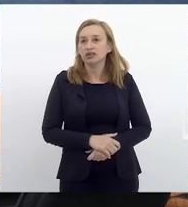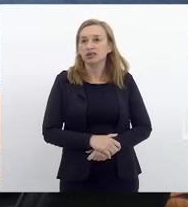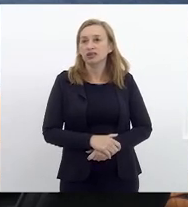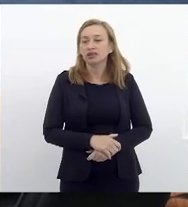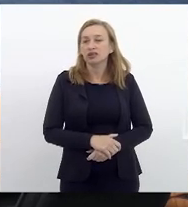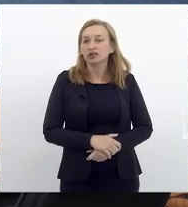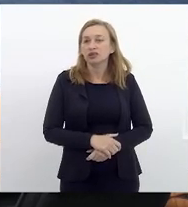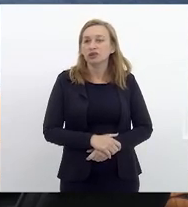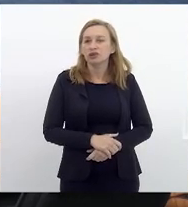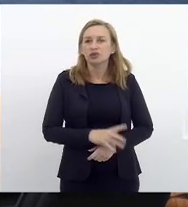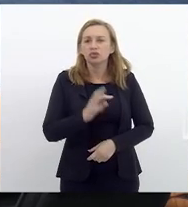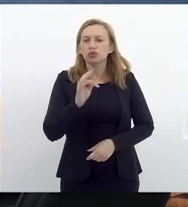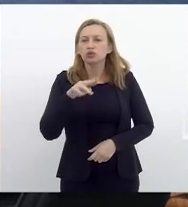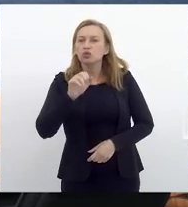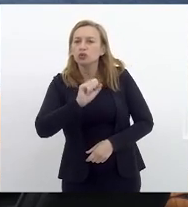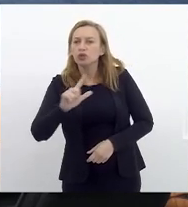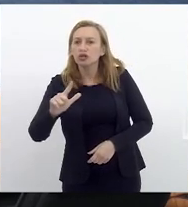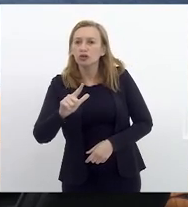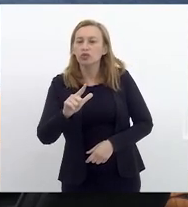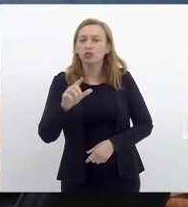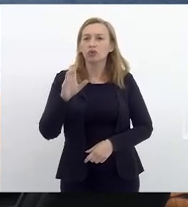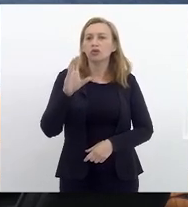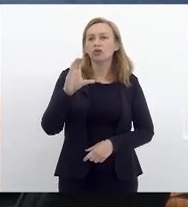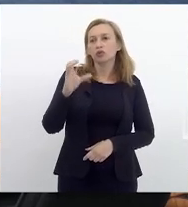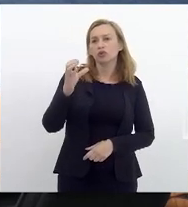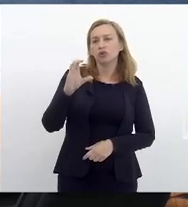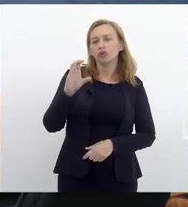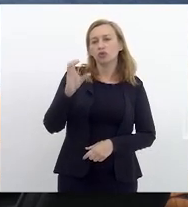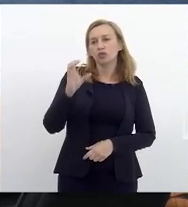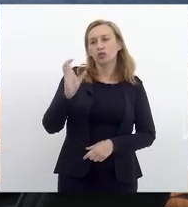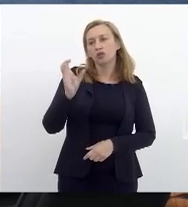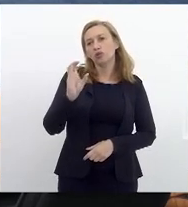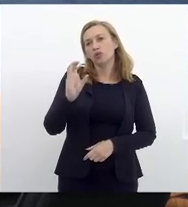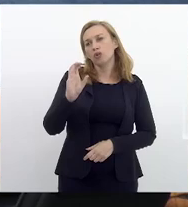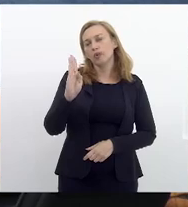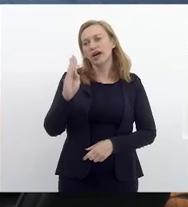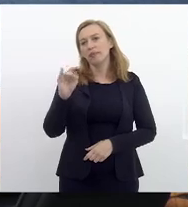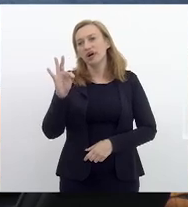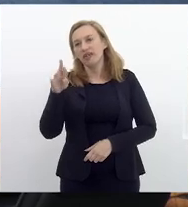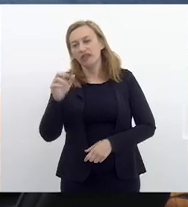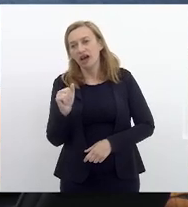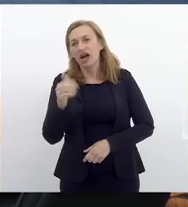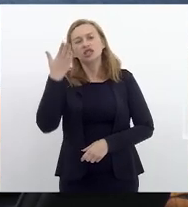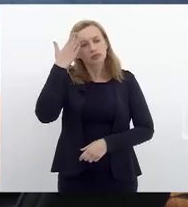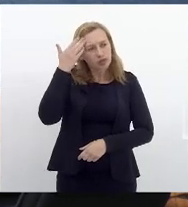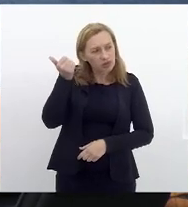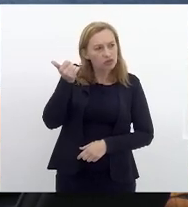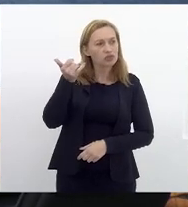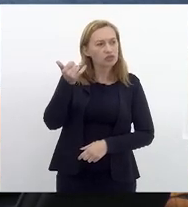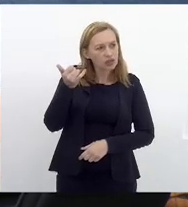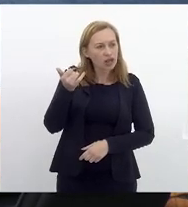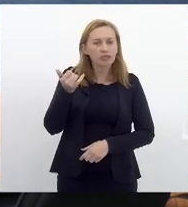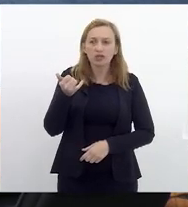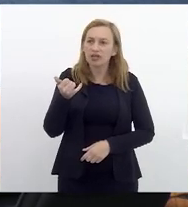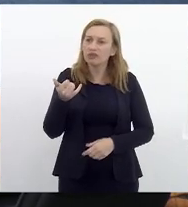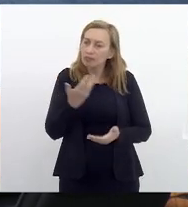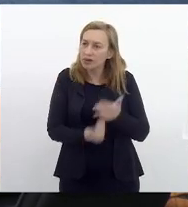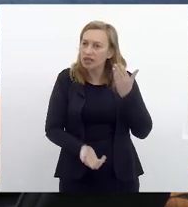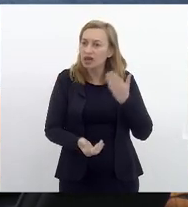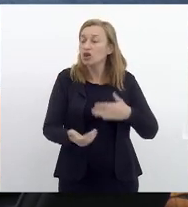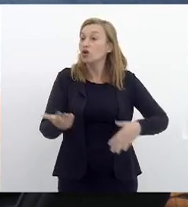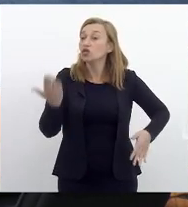do Túnel Novo, em Copacabana, né? E aí as pessoas já sabem que vai ter blitz lá, os bandidos ou quem